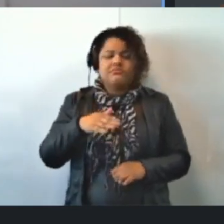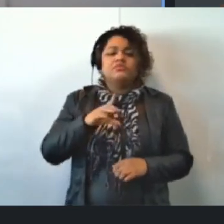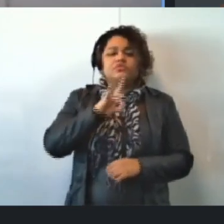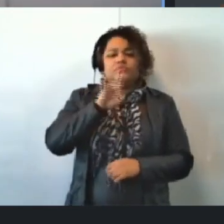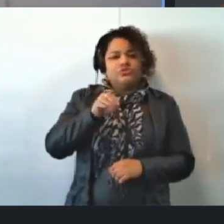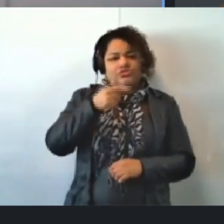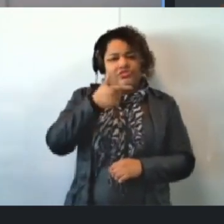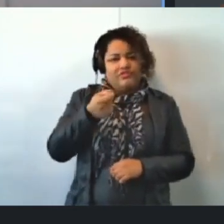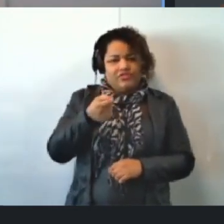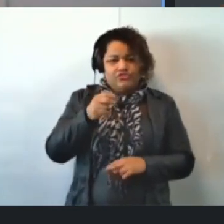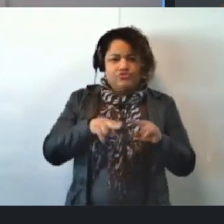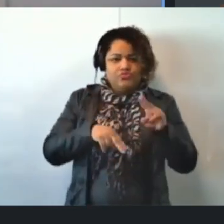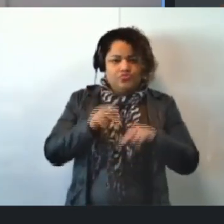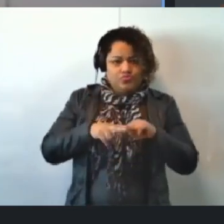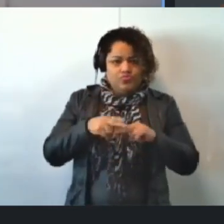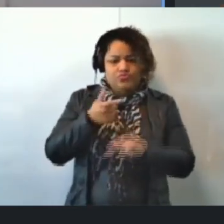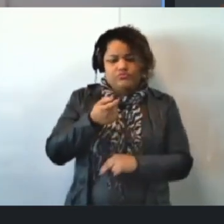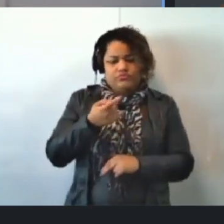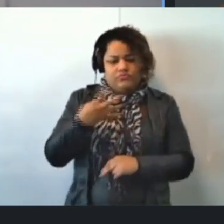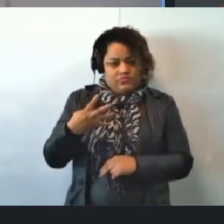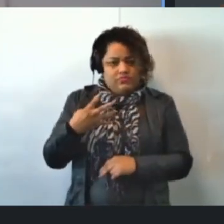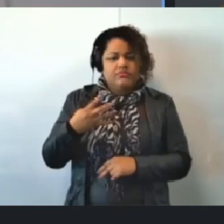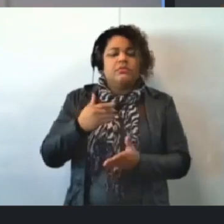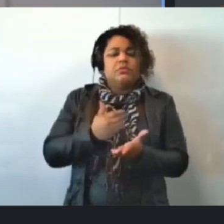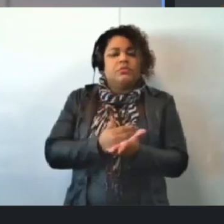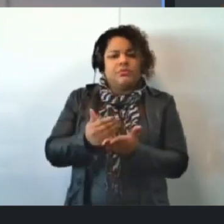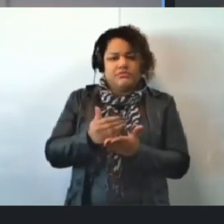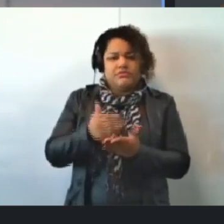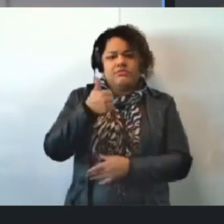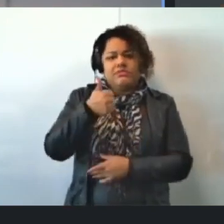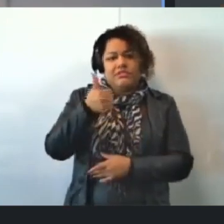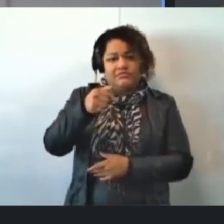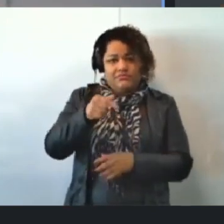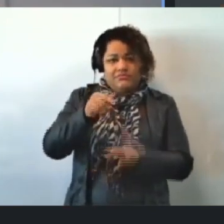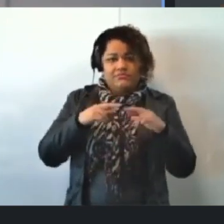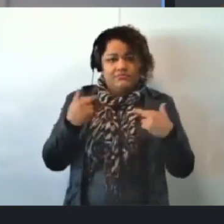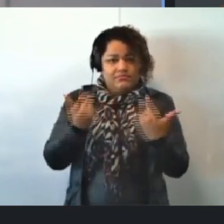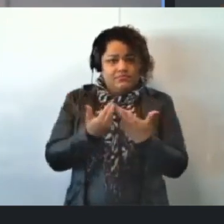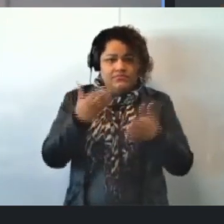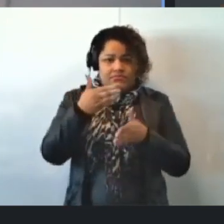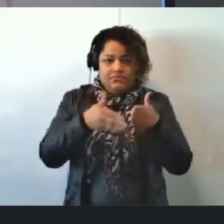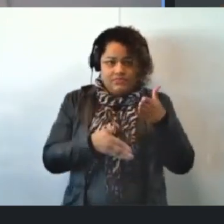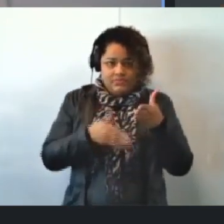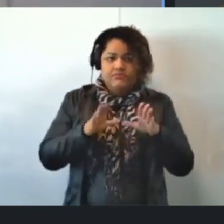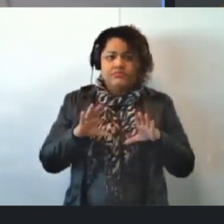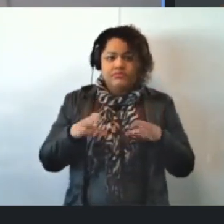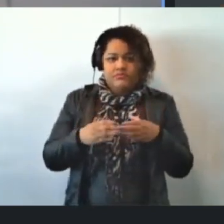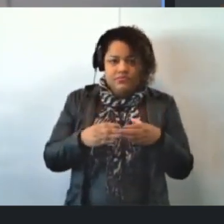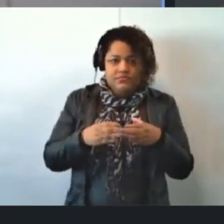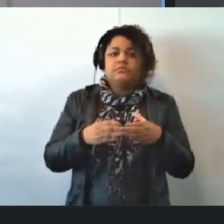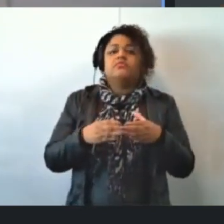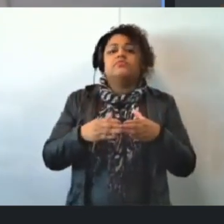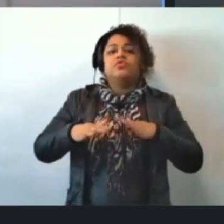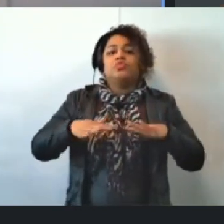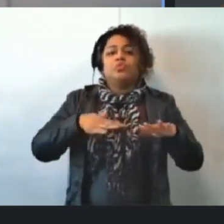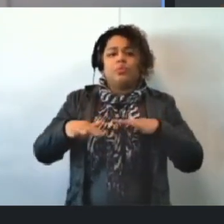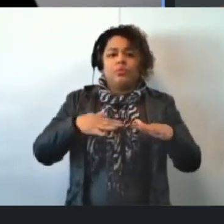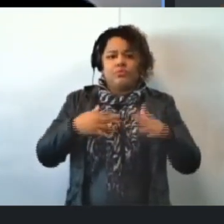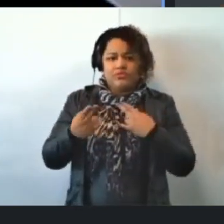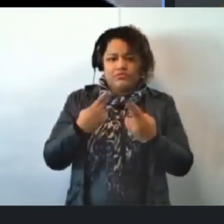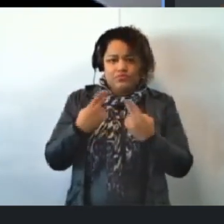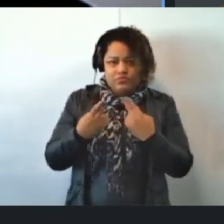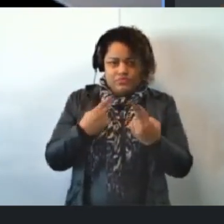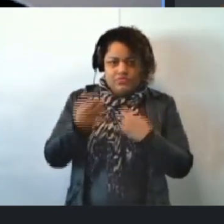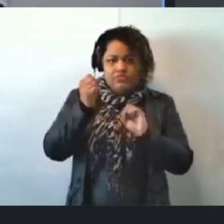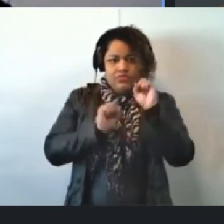20 de junho de 2024, damos início à 17ª reunião ordinária da Comissão de Mobilidade Urbana, Indústria, Comércio e